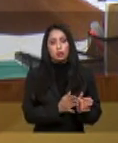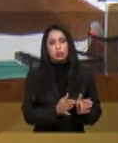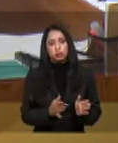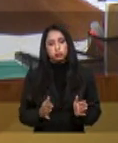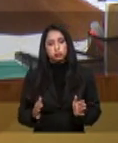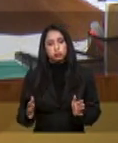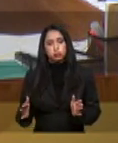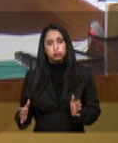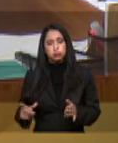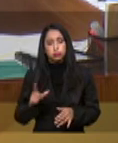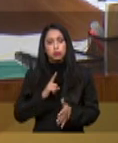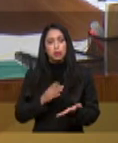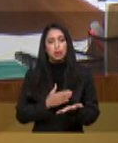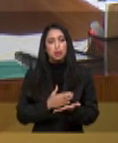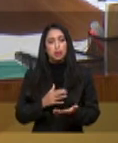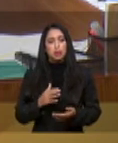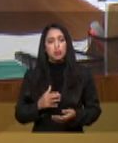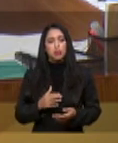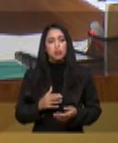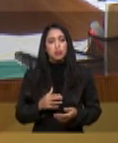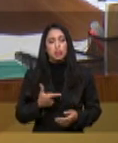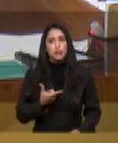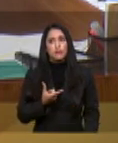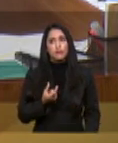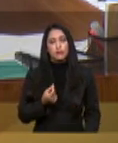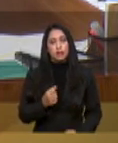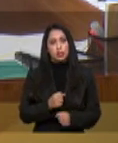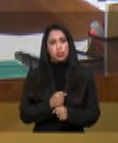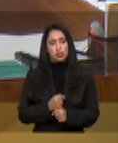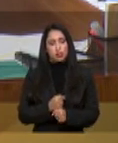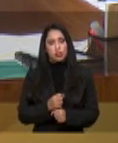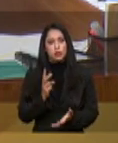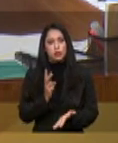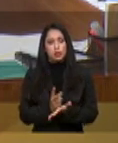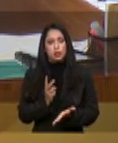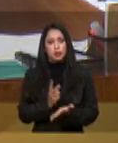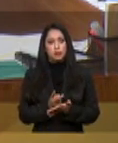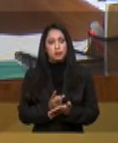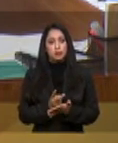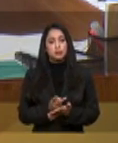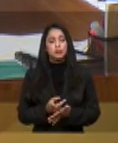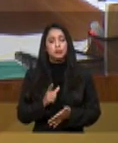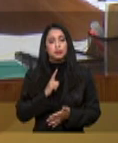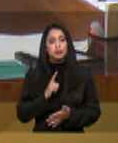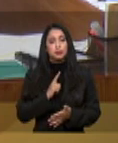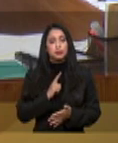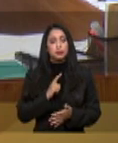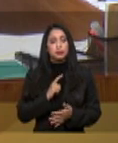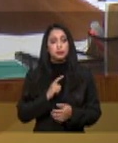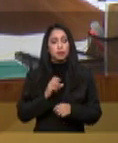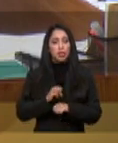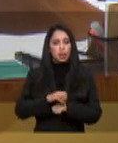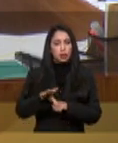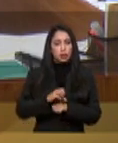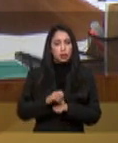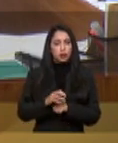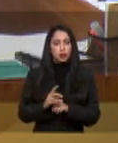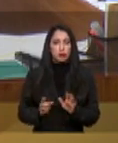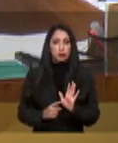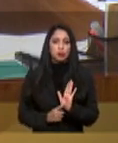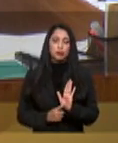paradigma e este que se inicia, próximo a 20 anos, e mesmo a sucessão de pronunciamentos e adição de enunciados sumulares, a indicar